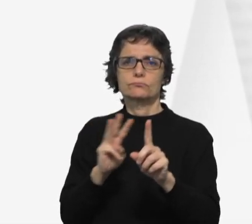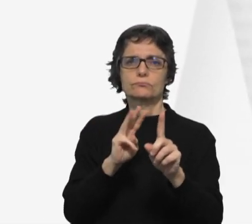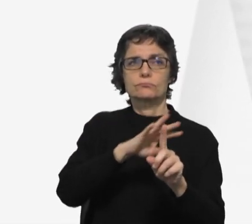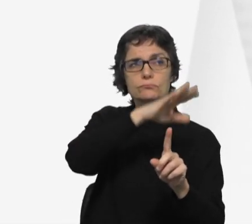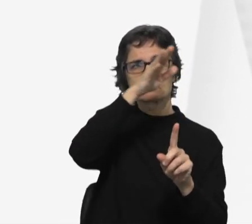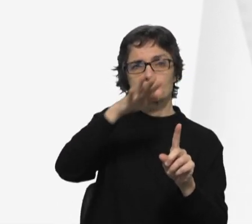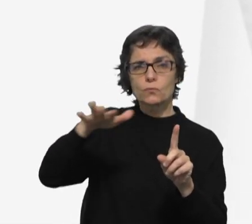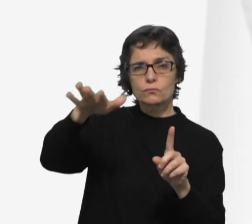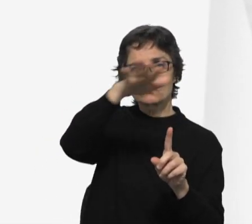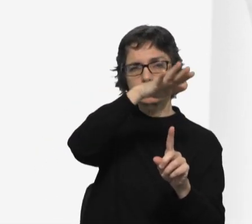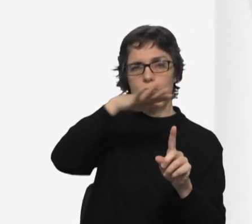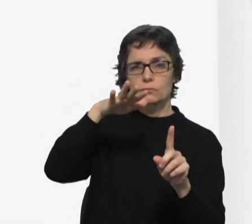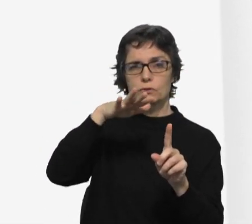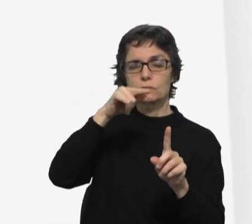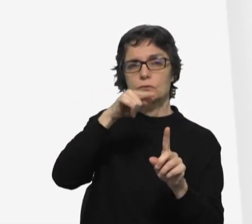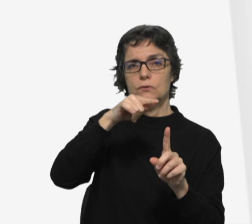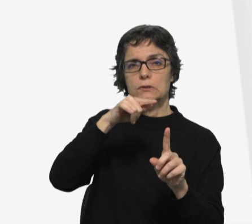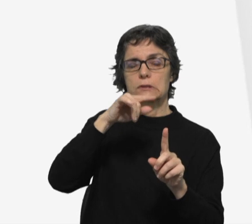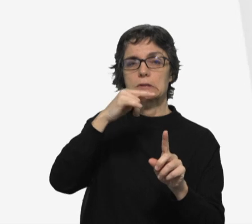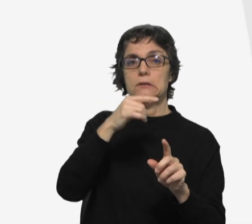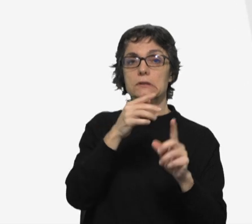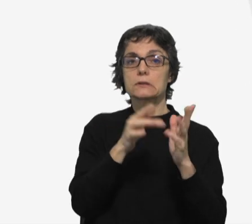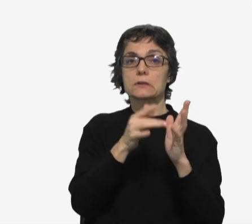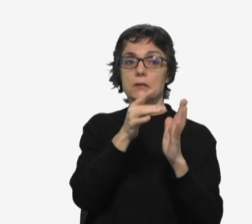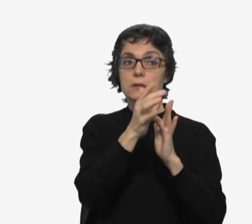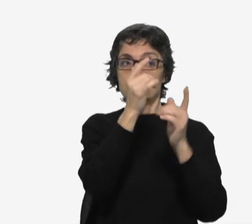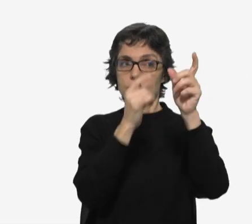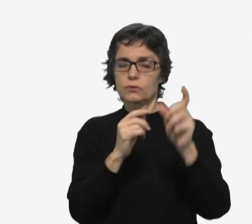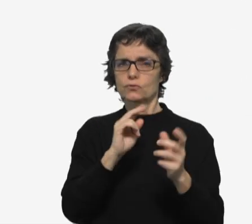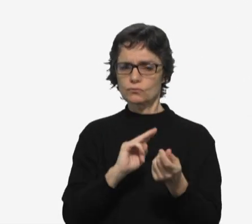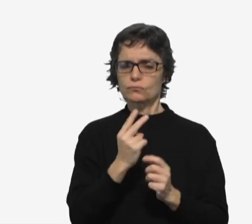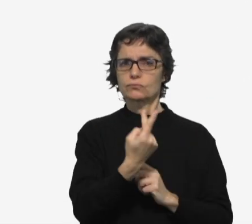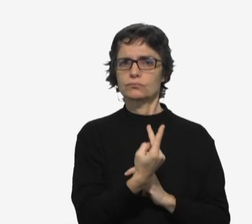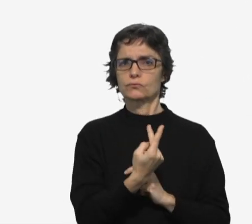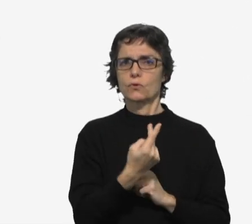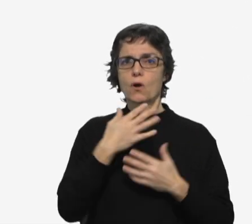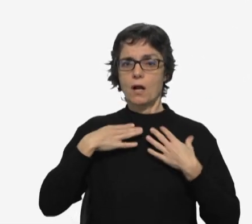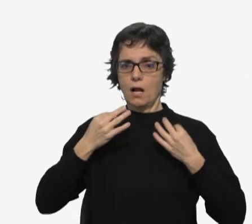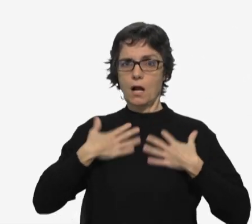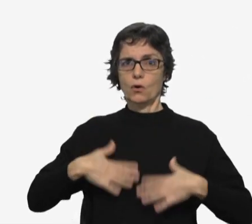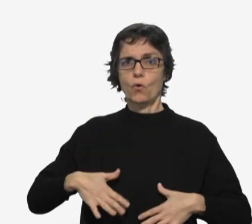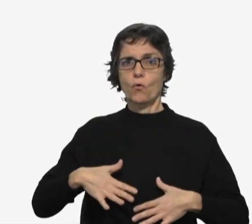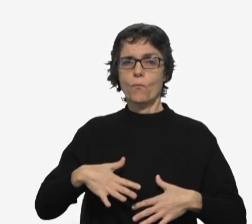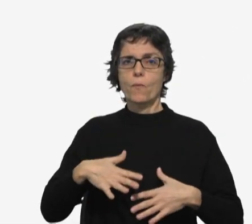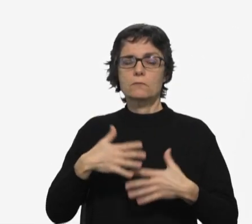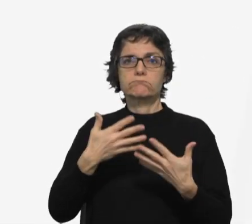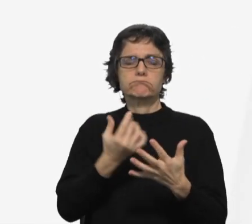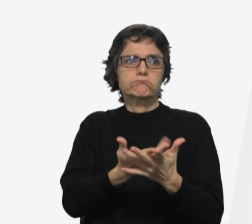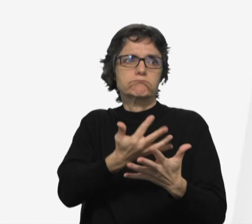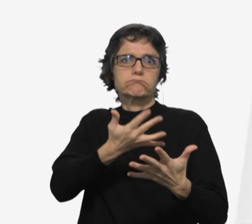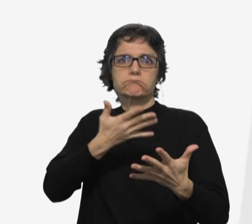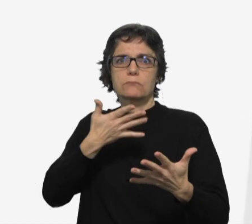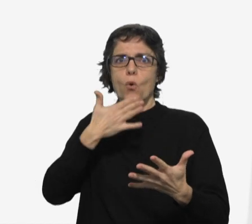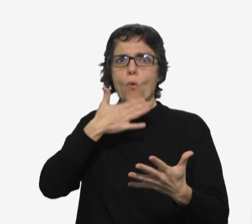num alto monte e transfigurou-se diante deles. As suas vestes tornaram-se resplandecentes, de